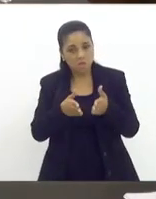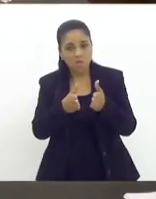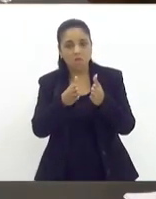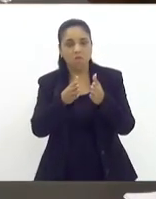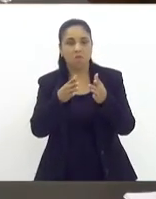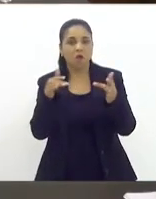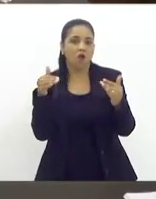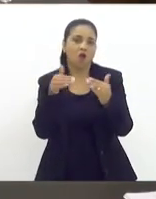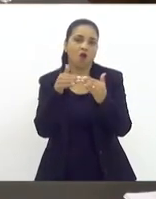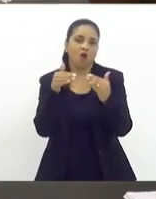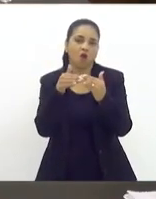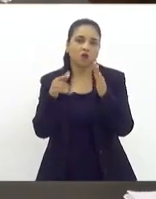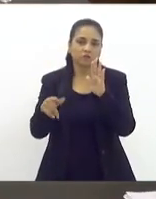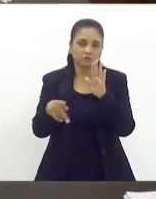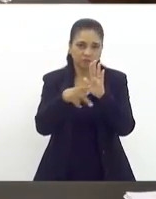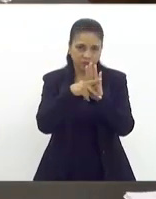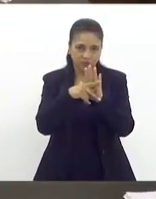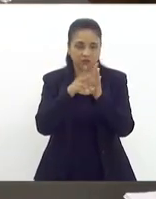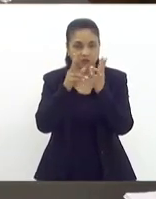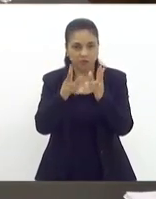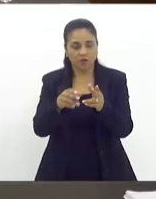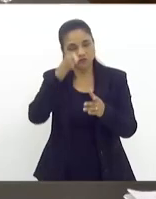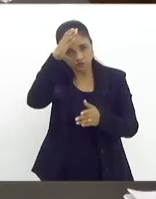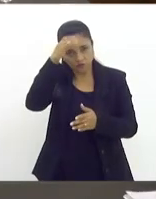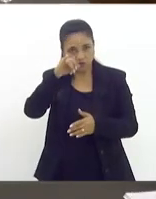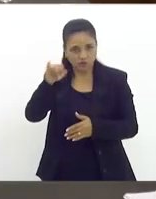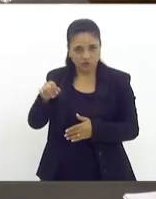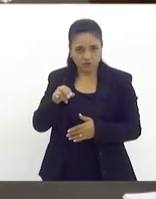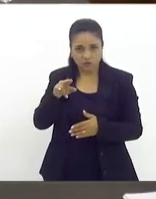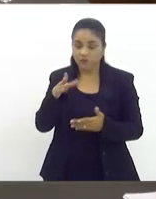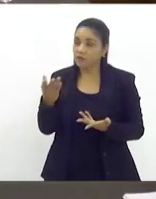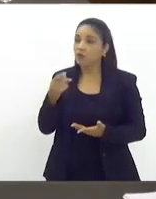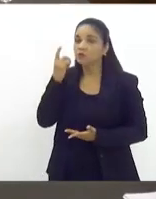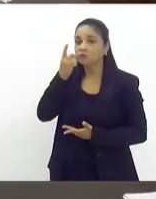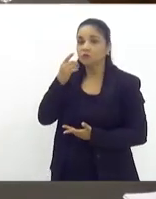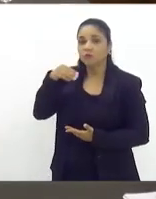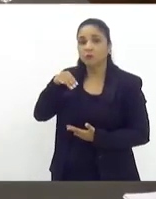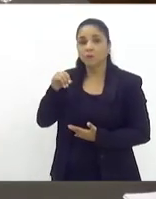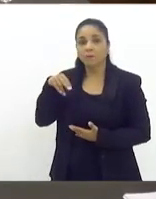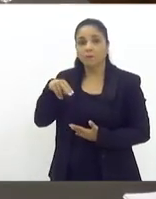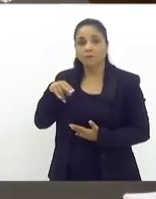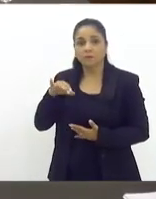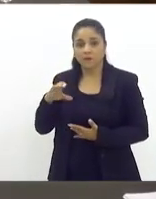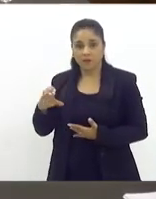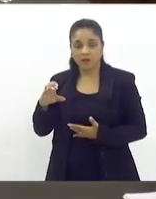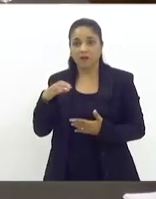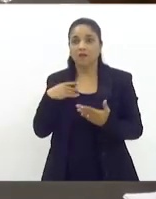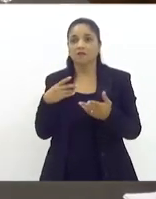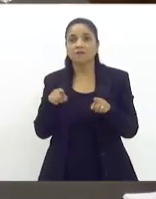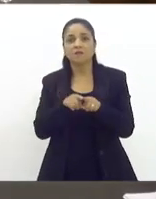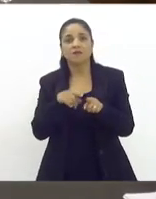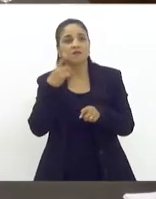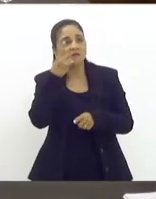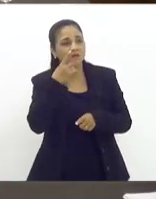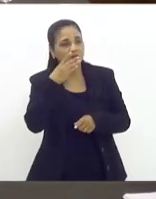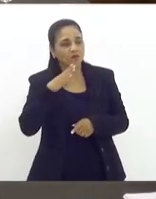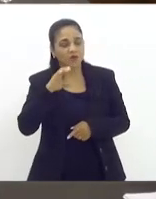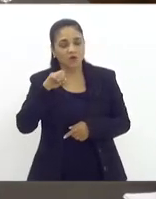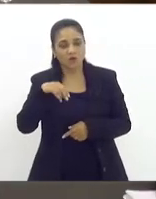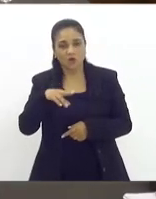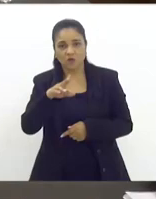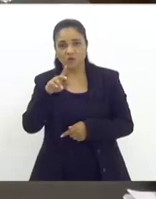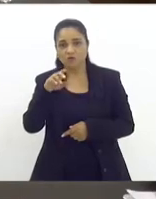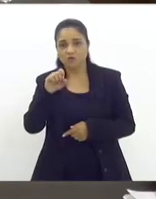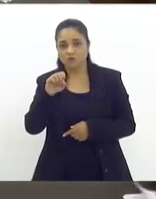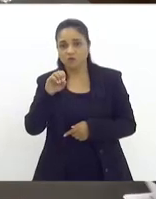Tia Ju, que a gente aprovou anteriormente. Presidente, deputado Mink. Presidente. Deputado Fred, deputado Cozzolino, não cumprimentei ambos. Deputado Cozzolino, bem-vindo.